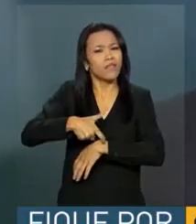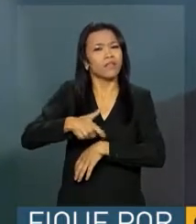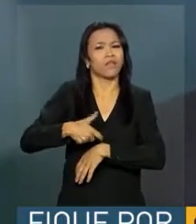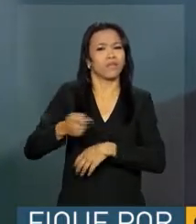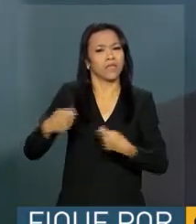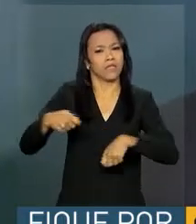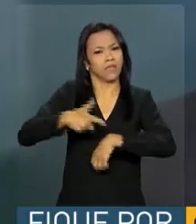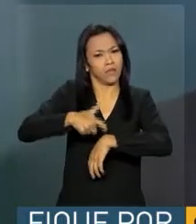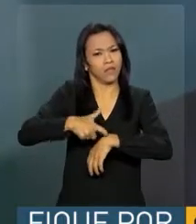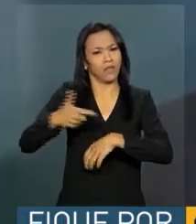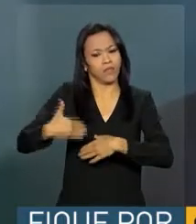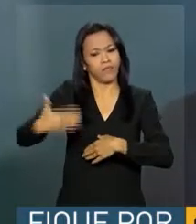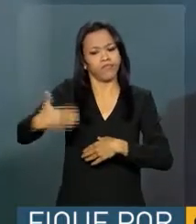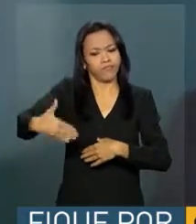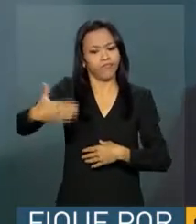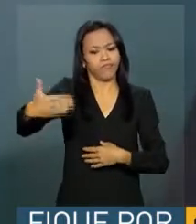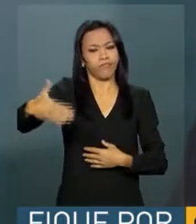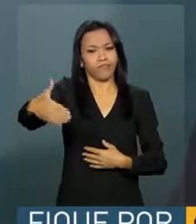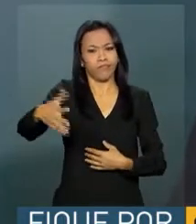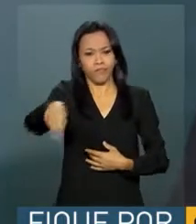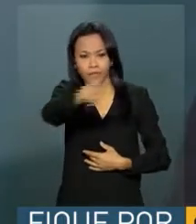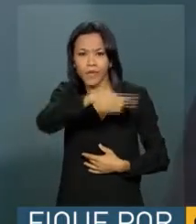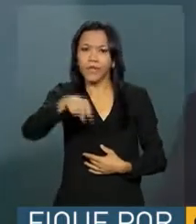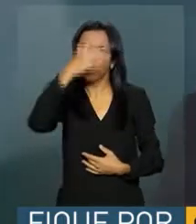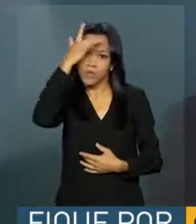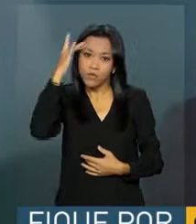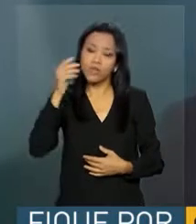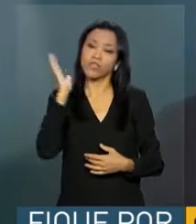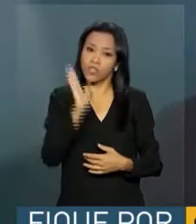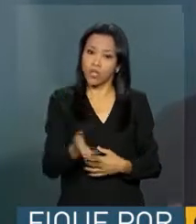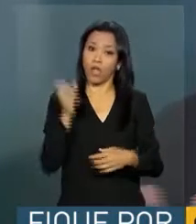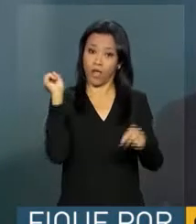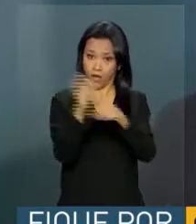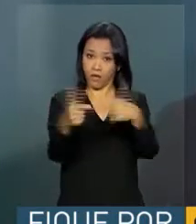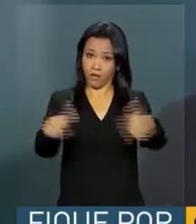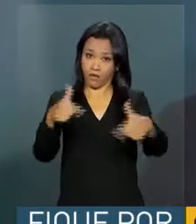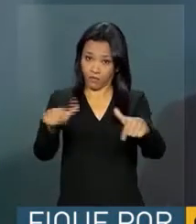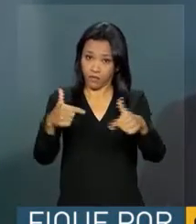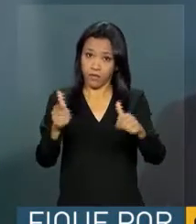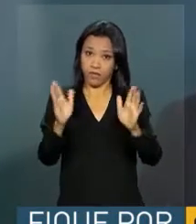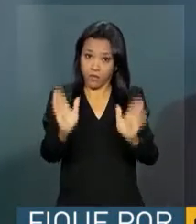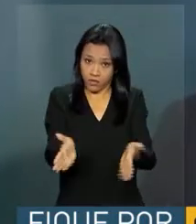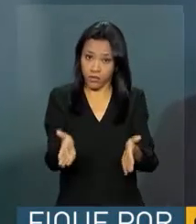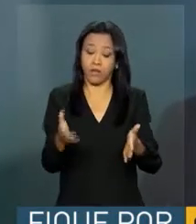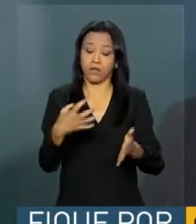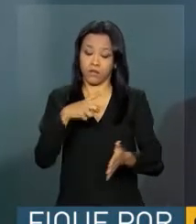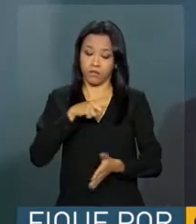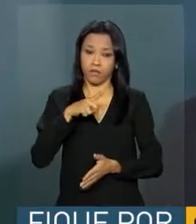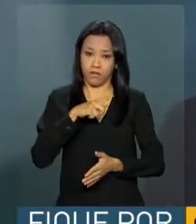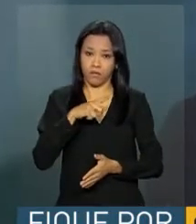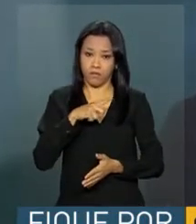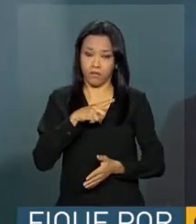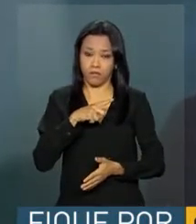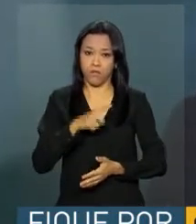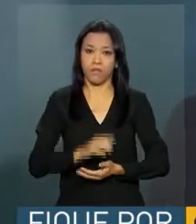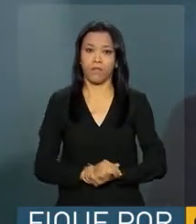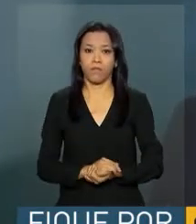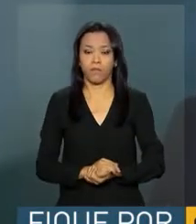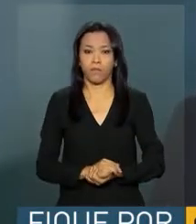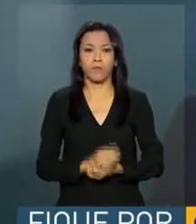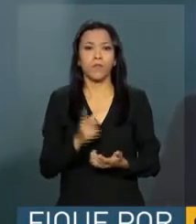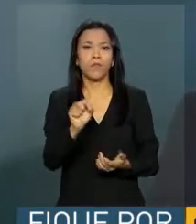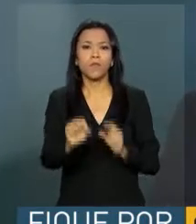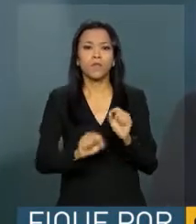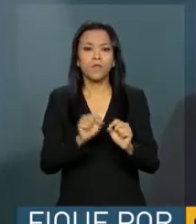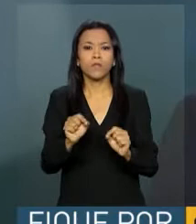né? Para que aí as pessoas que estão empregadas perderem o receio de, né,